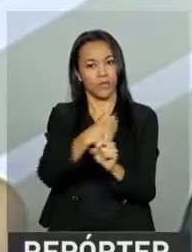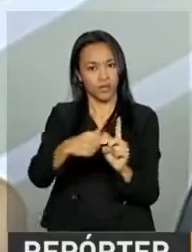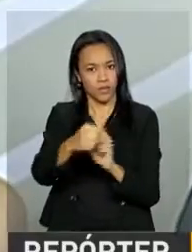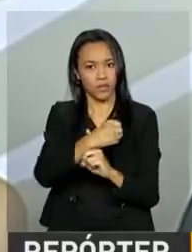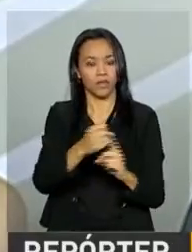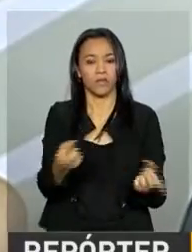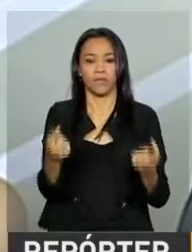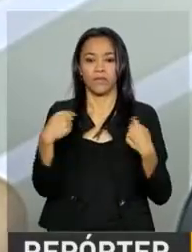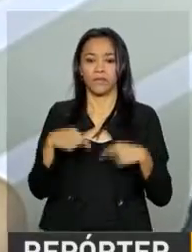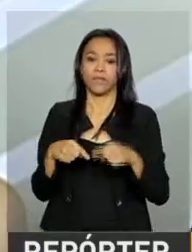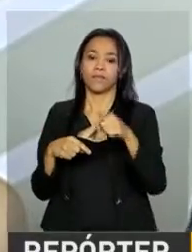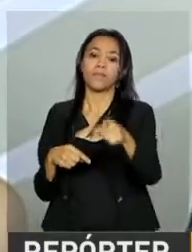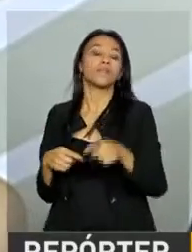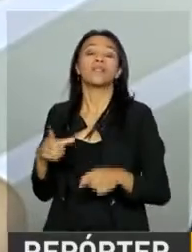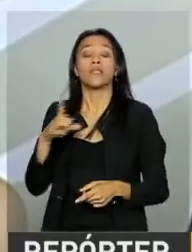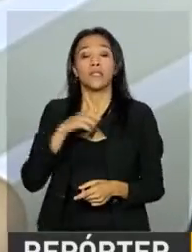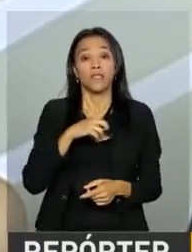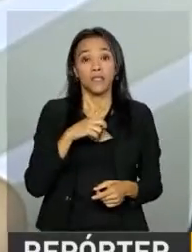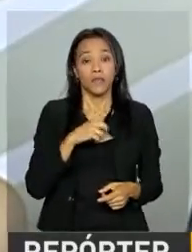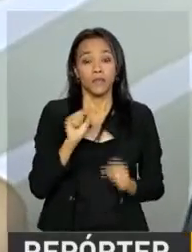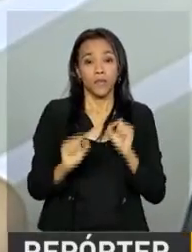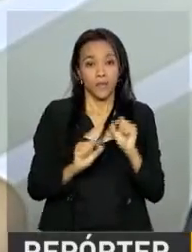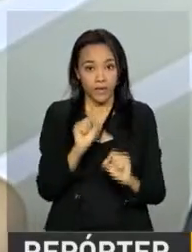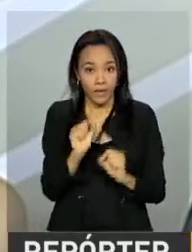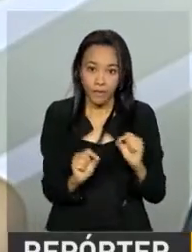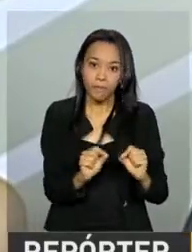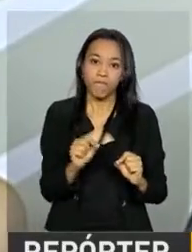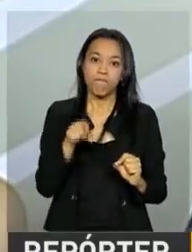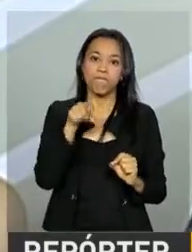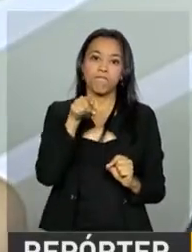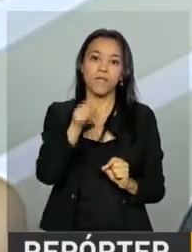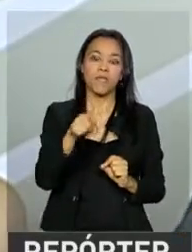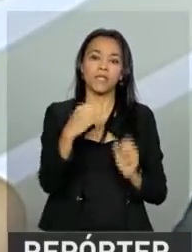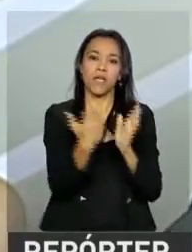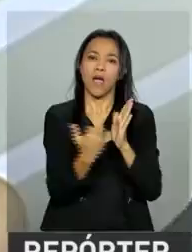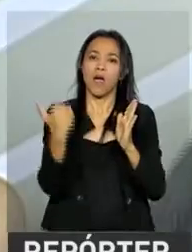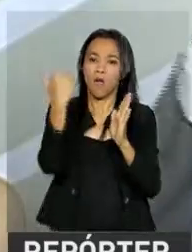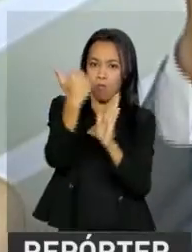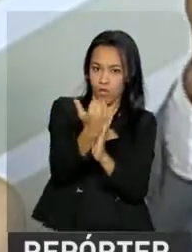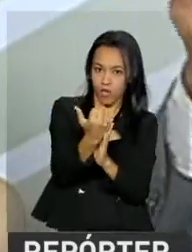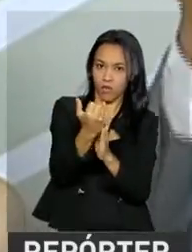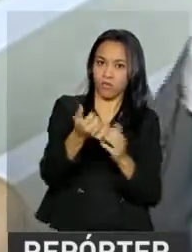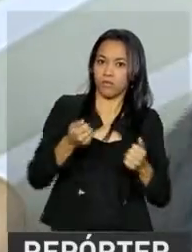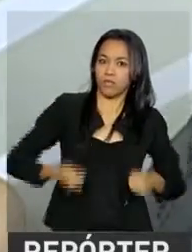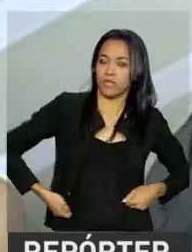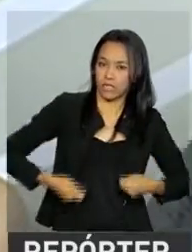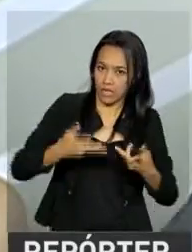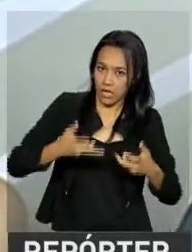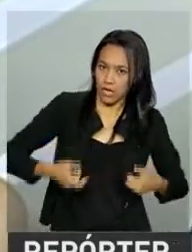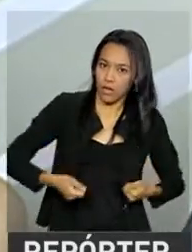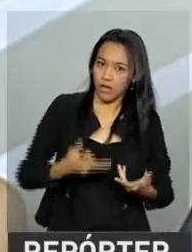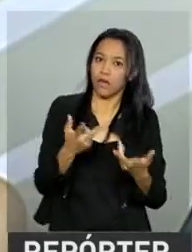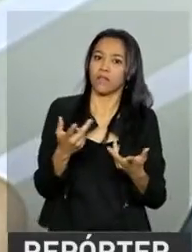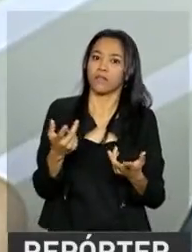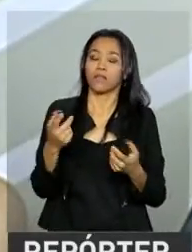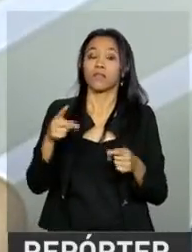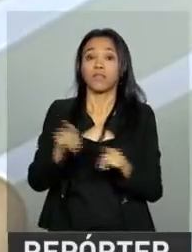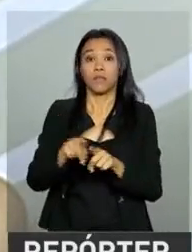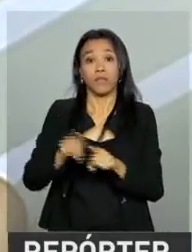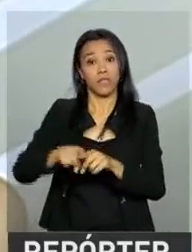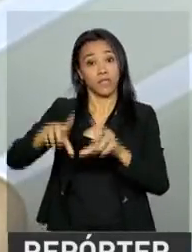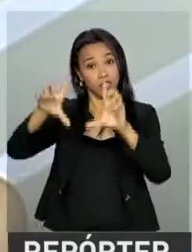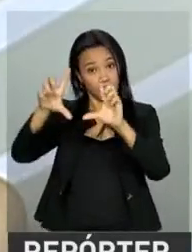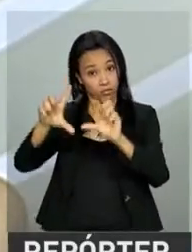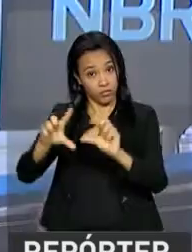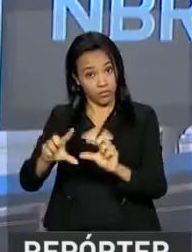e um valor maior para além da Previdência, o que justifica este aumento da despesa numa proporção maior do que a desaceleração